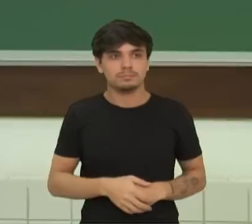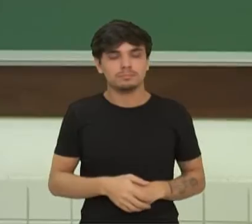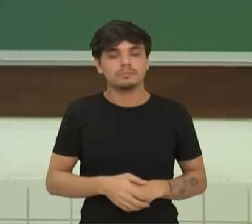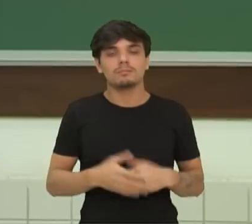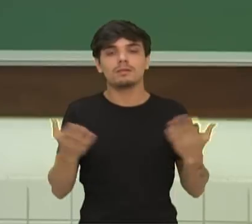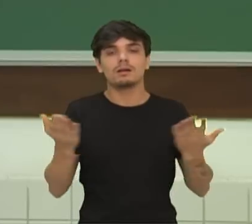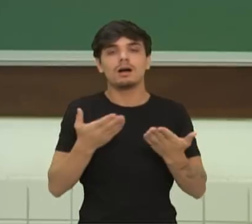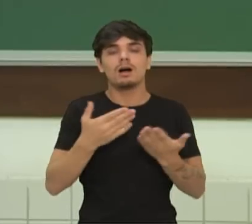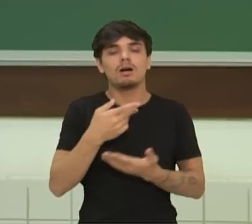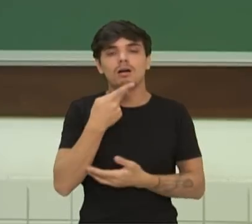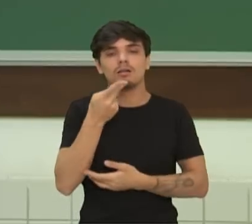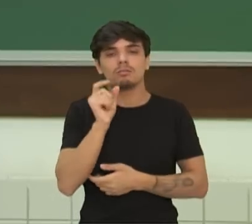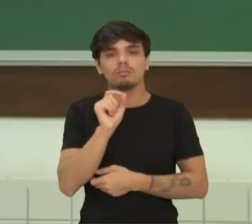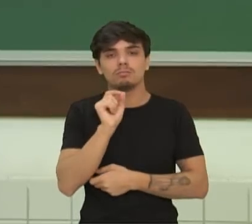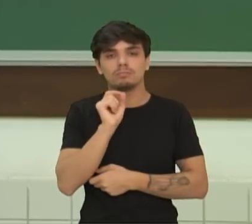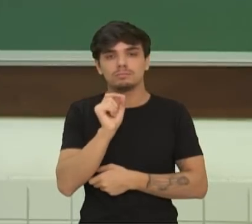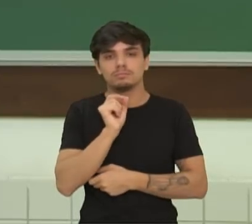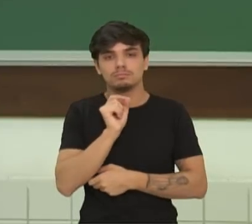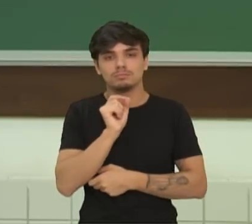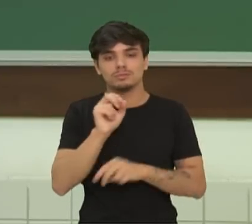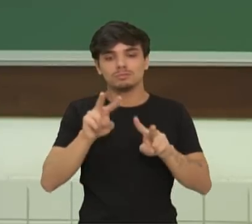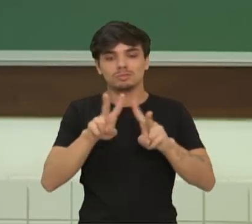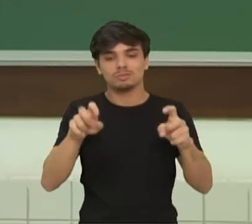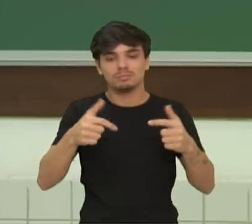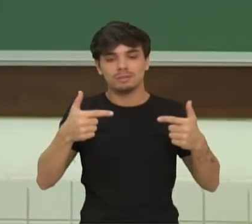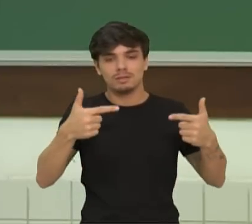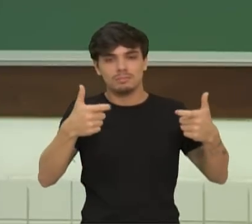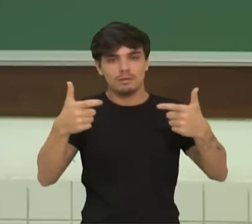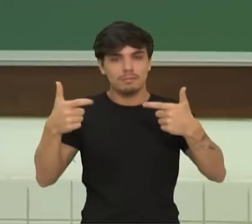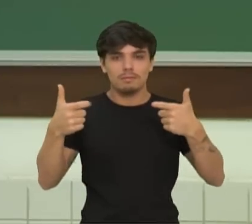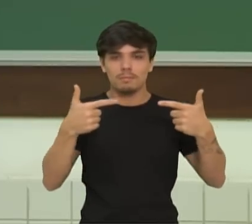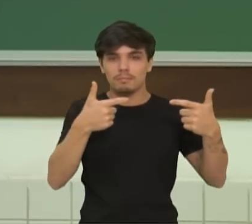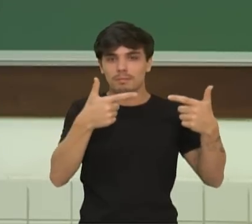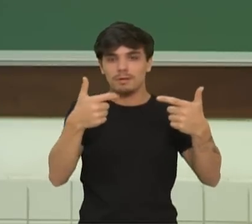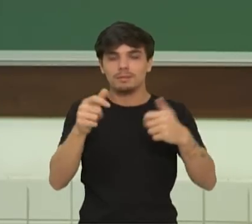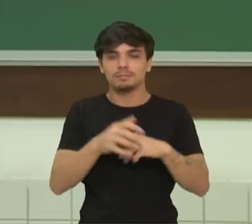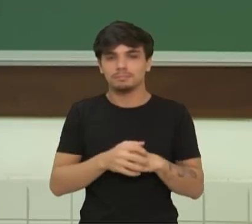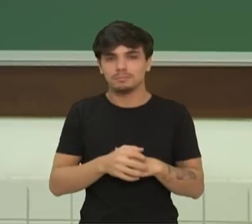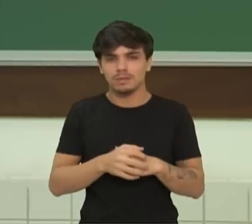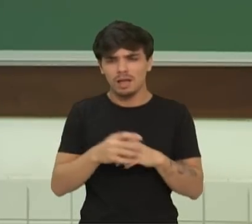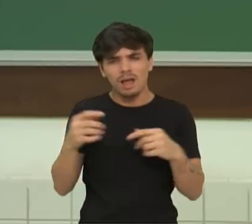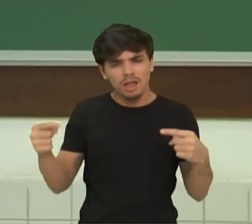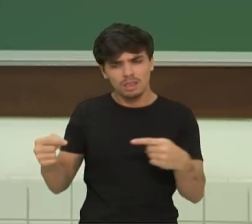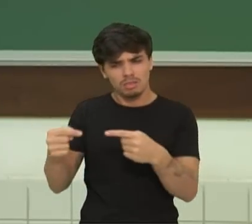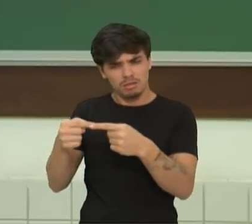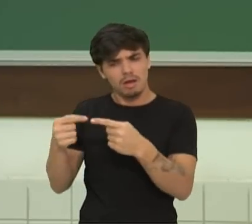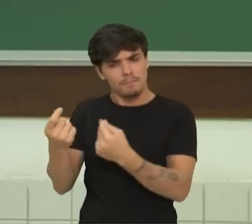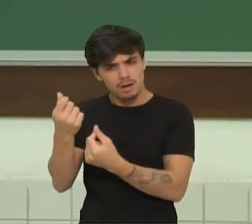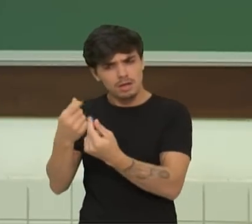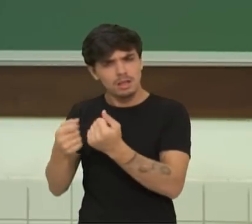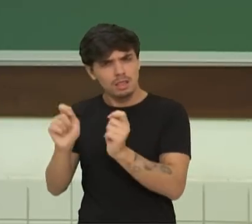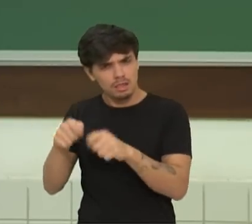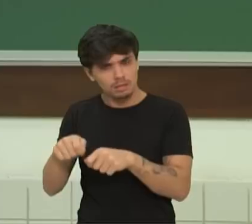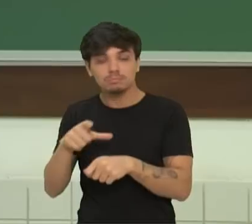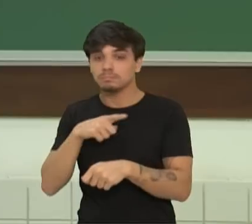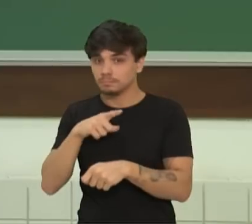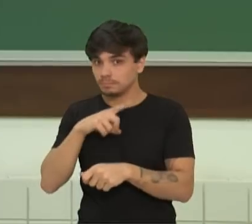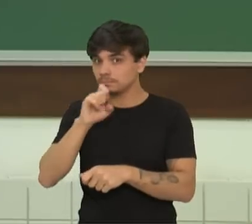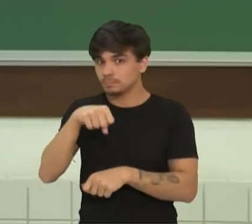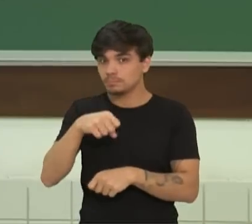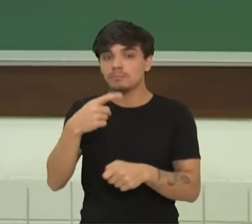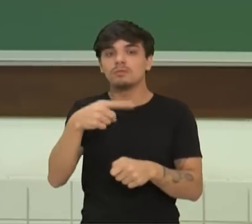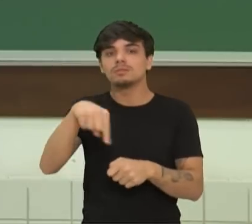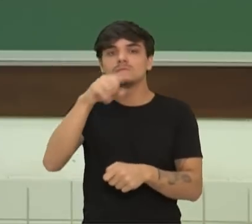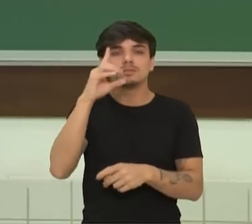Agora nós vamos falar um pouquinho sobre uma guerra. Ah, professora, isso tem a ver com o mercantilismo? Tem, vocês vão descobrir por quê.